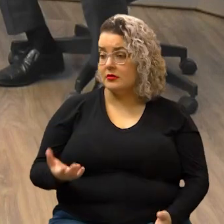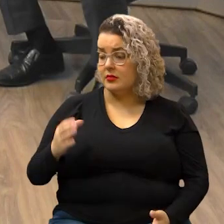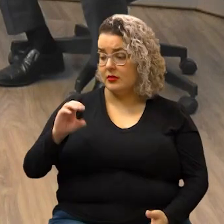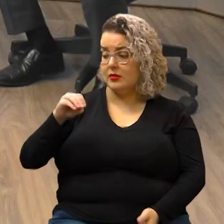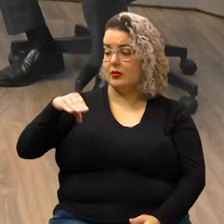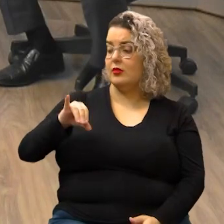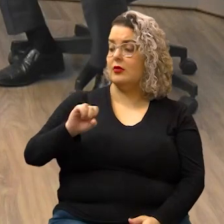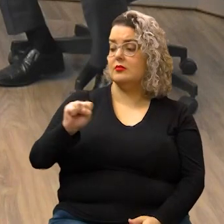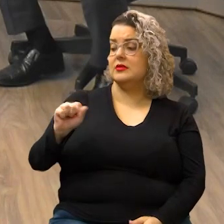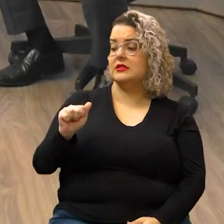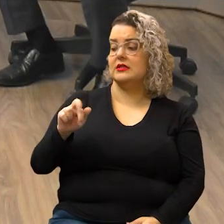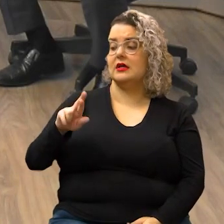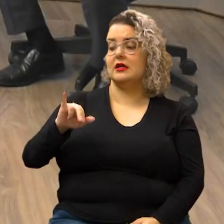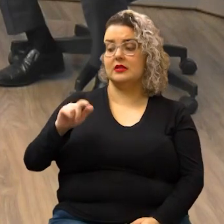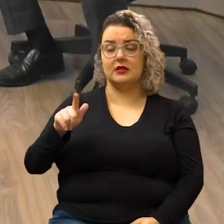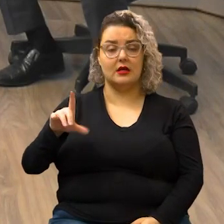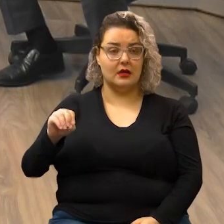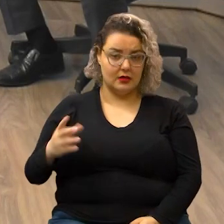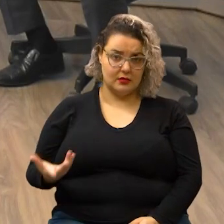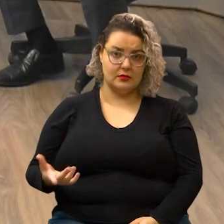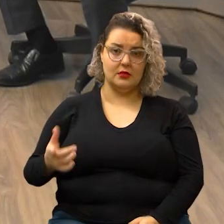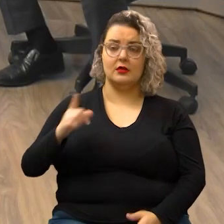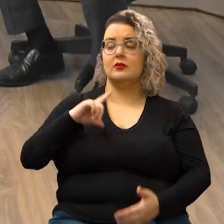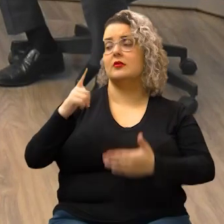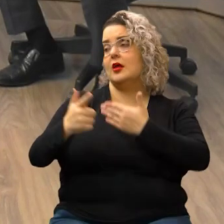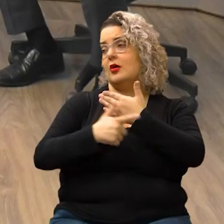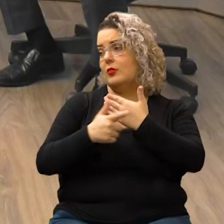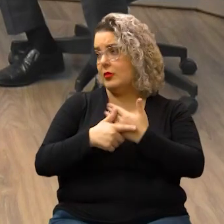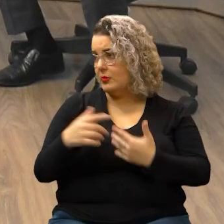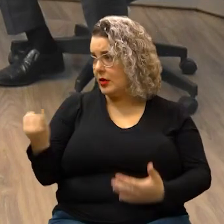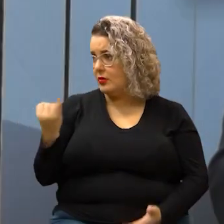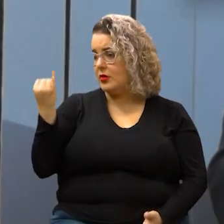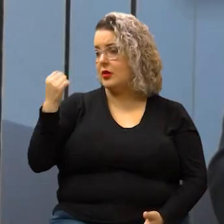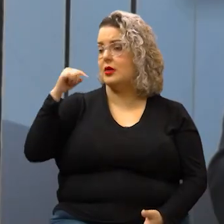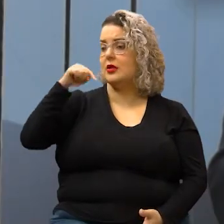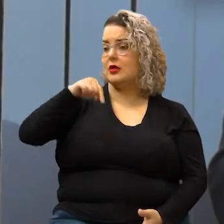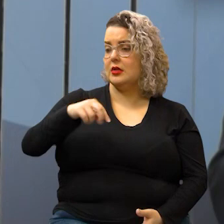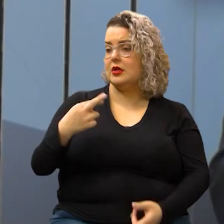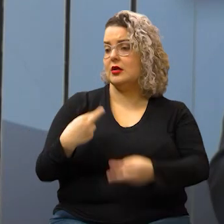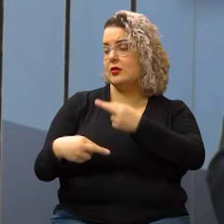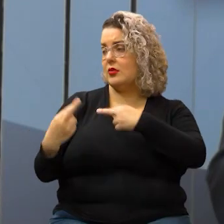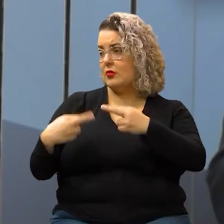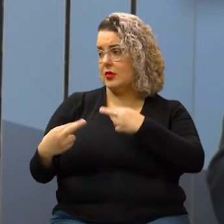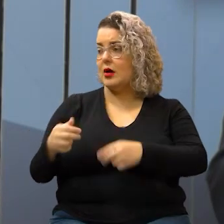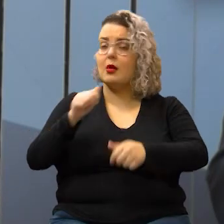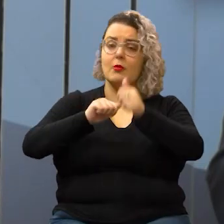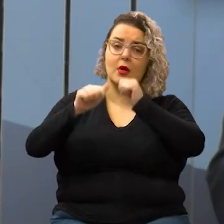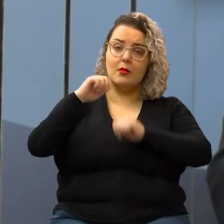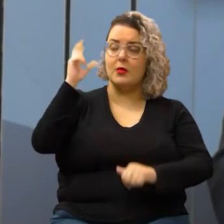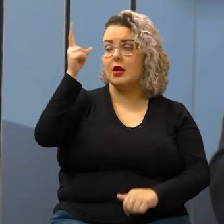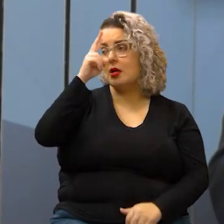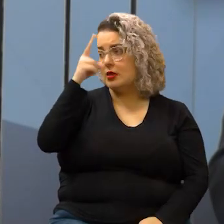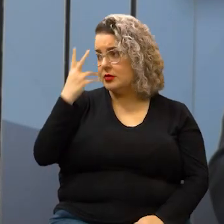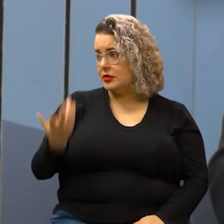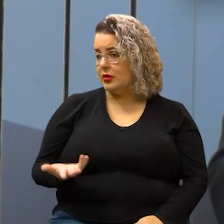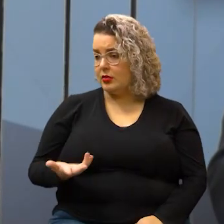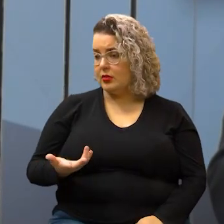comissariado voluntário. Então, eles cumprem um papel importante. E aqui, com relação à bebida alcoólica,